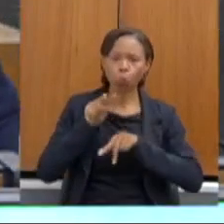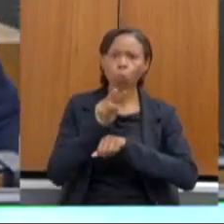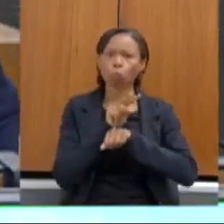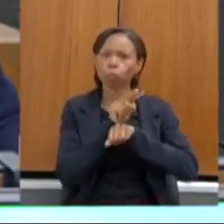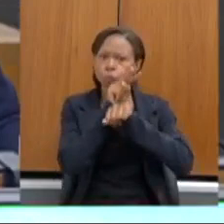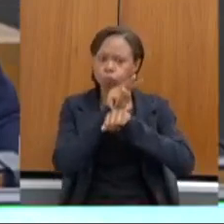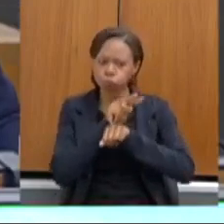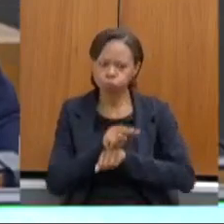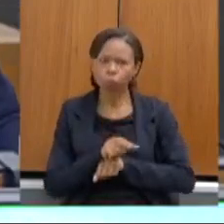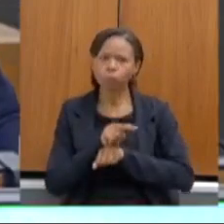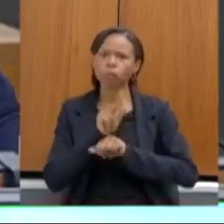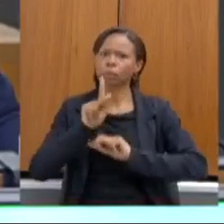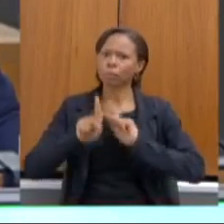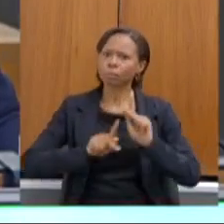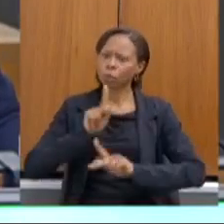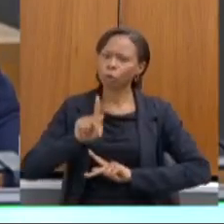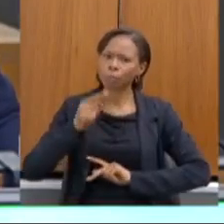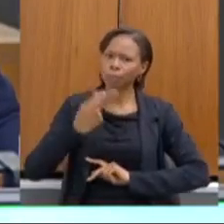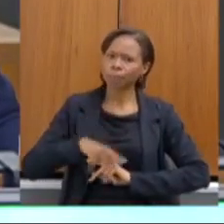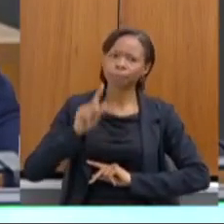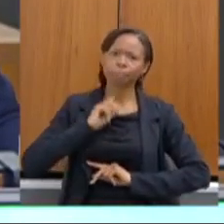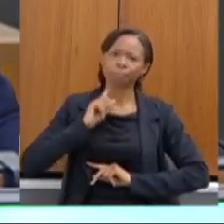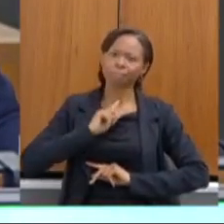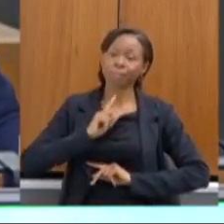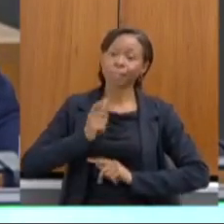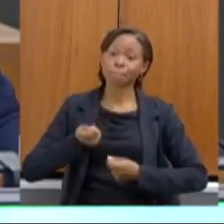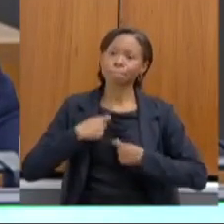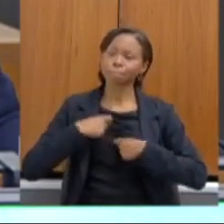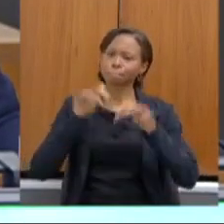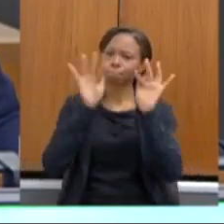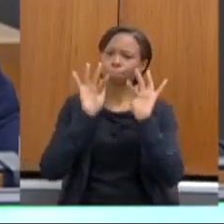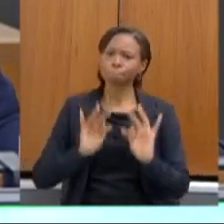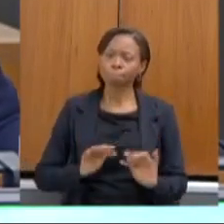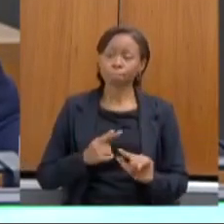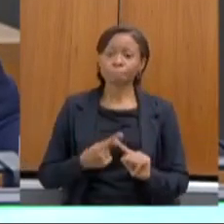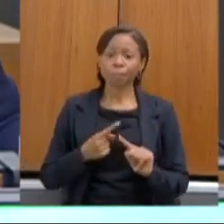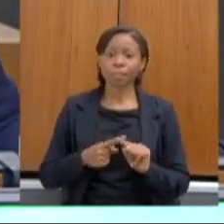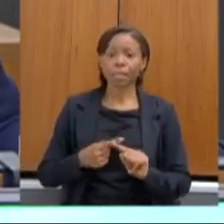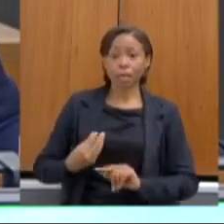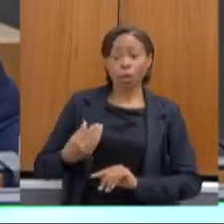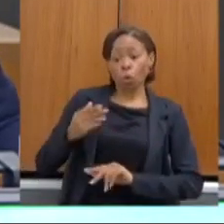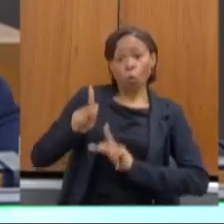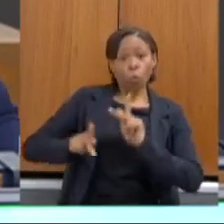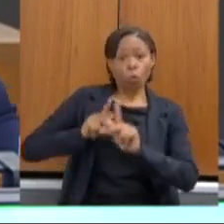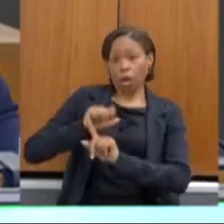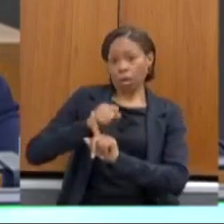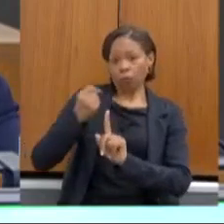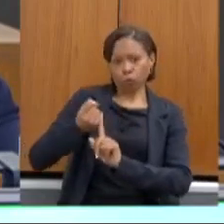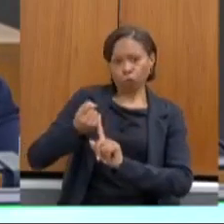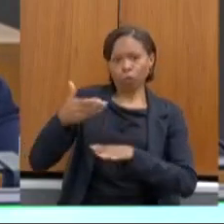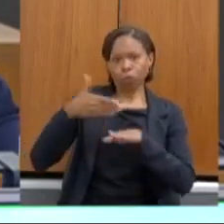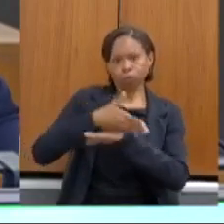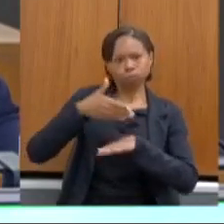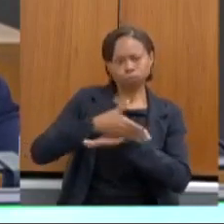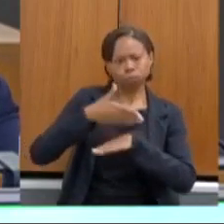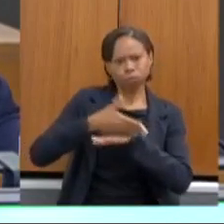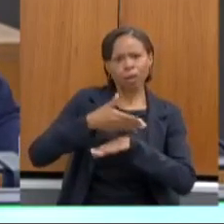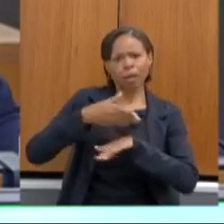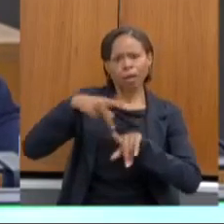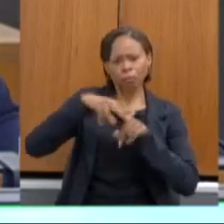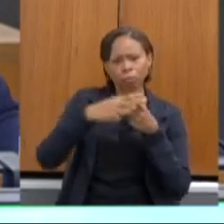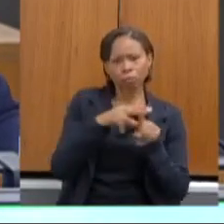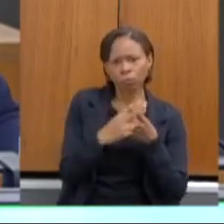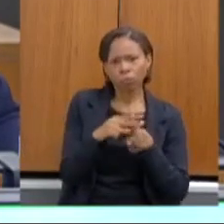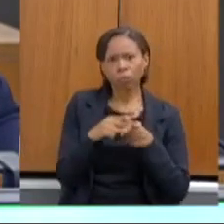e isso nos deixa muito felizes porque nós tivemos a participação da sociedade na construção das